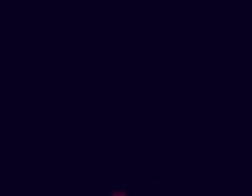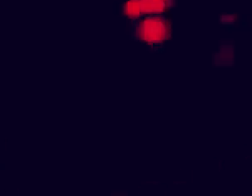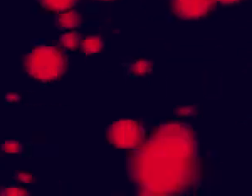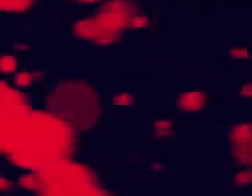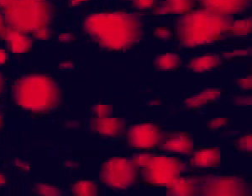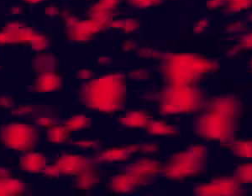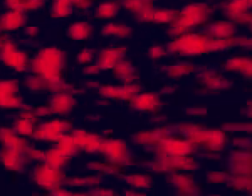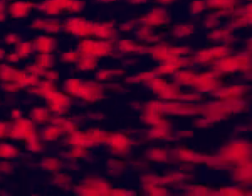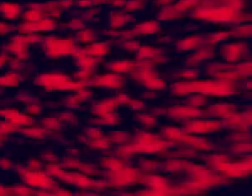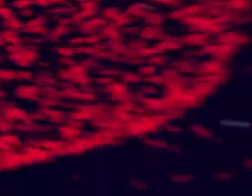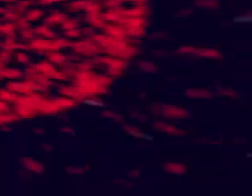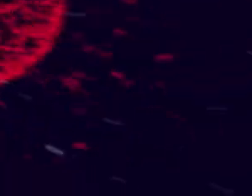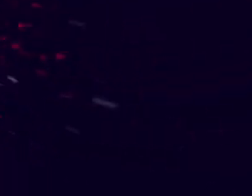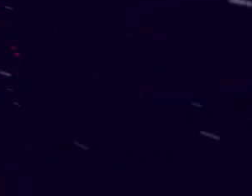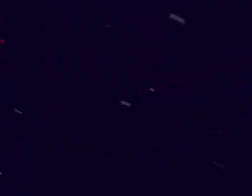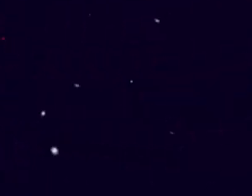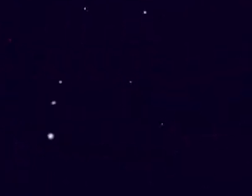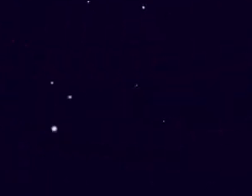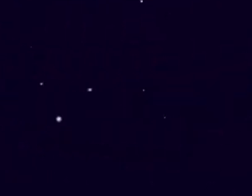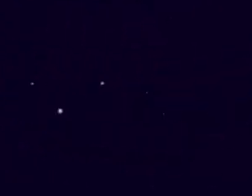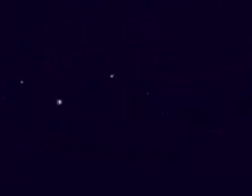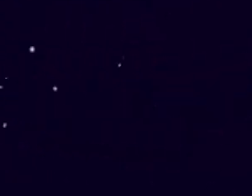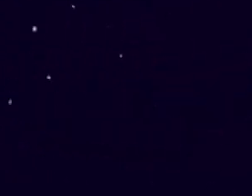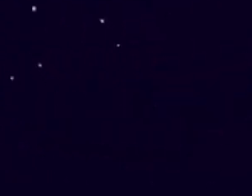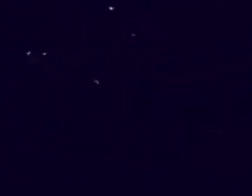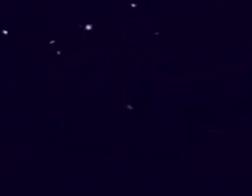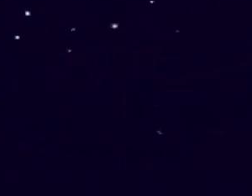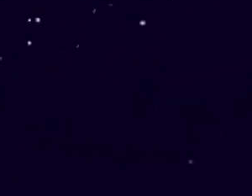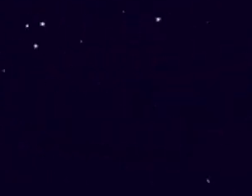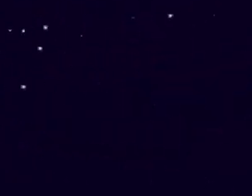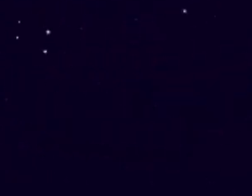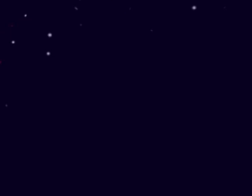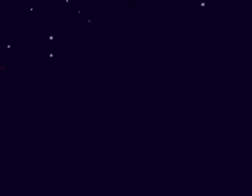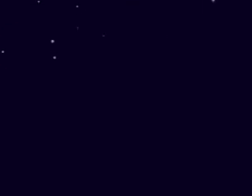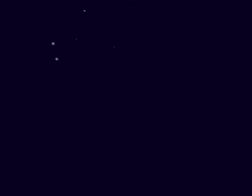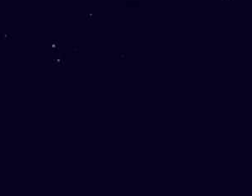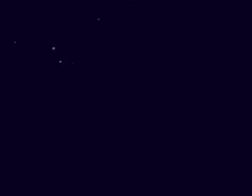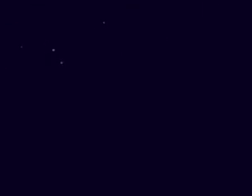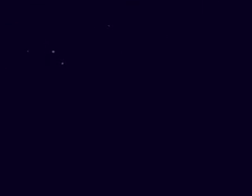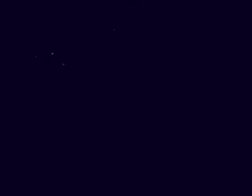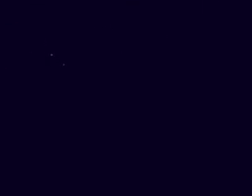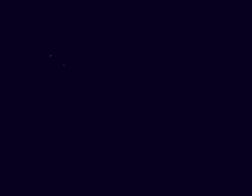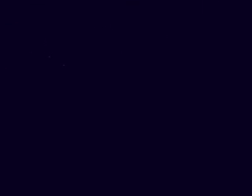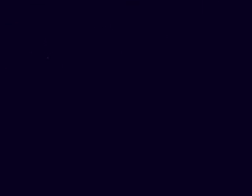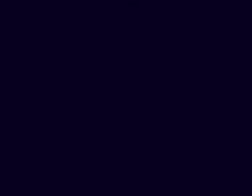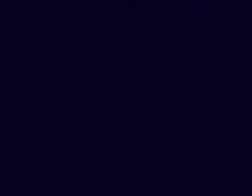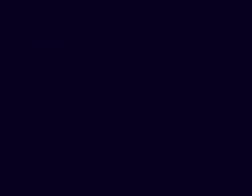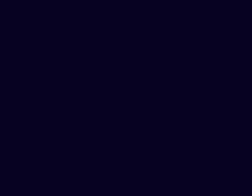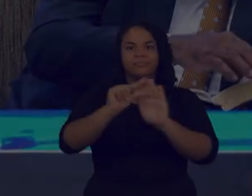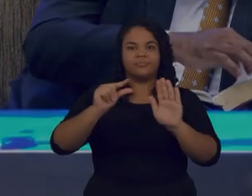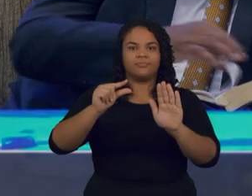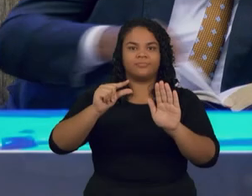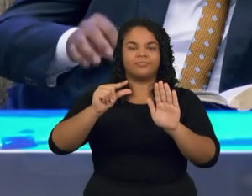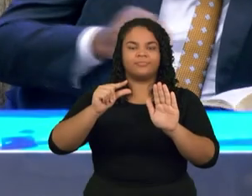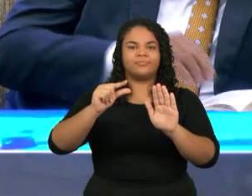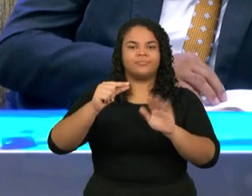Quero convidar os irmãos a juntos lermos o versículo 39